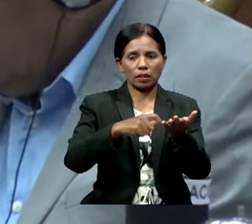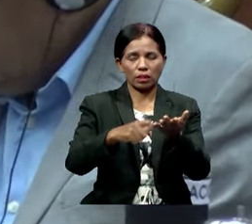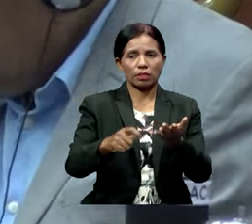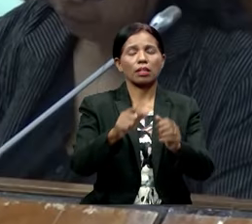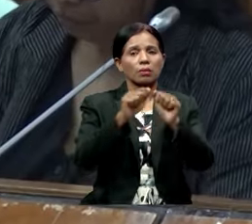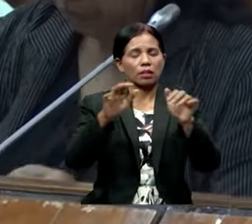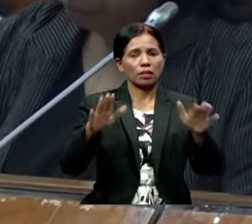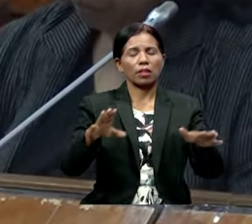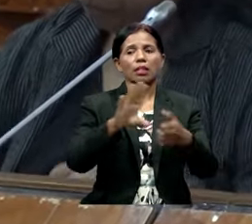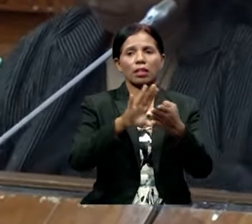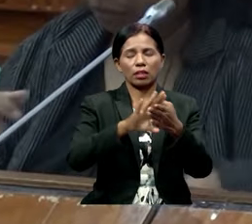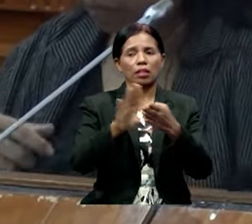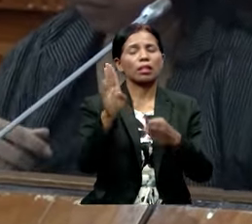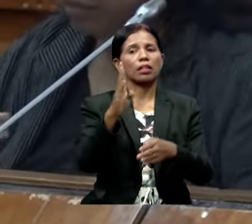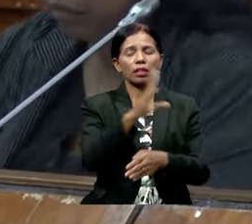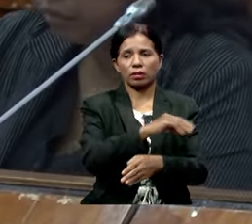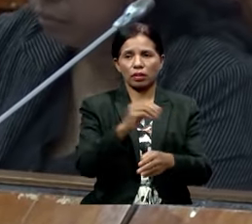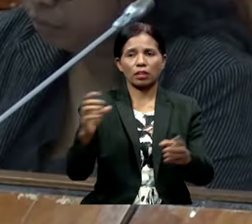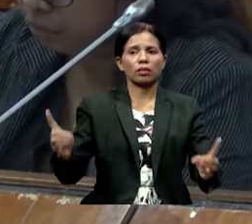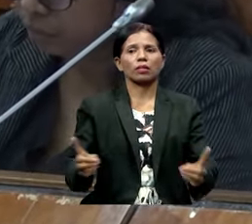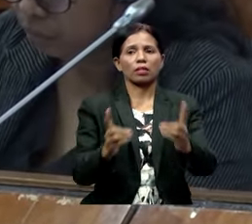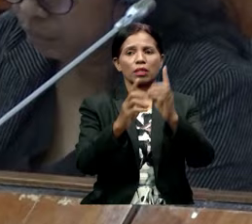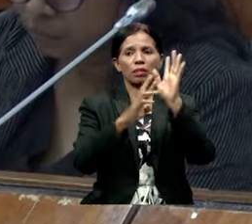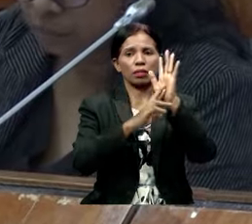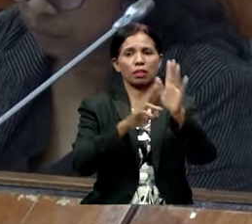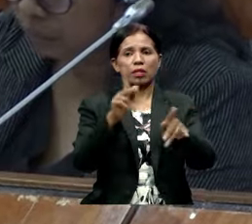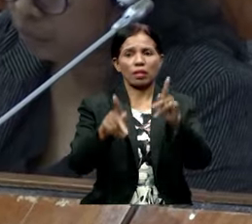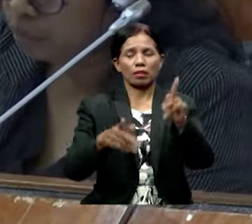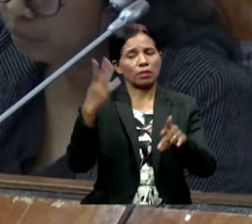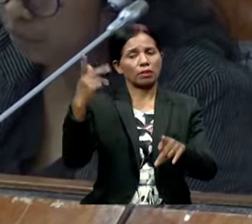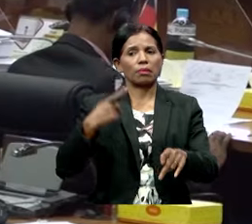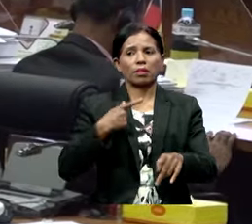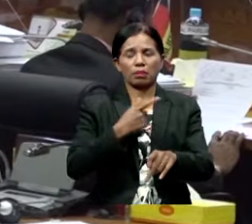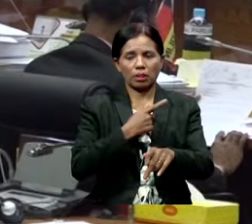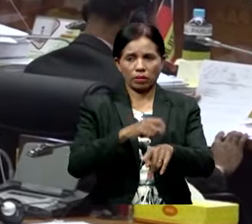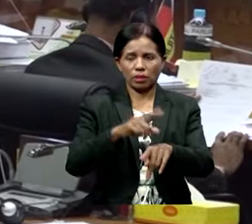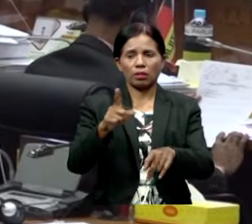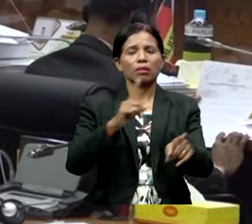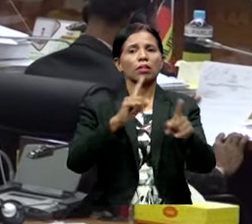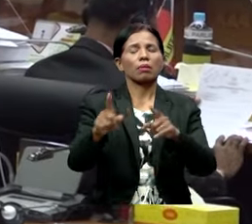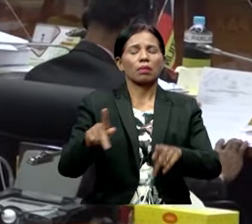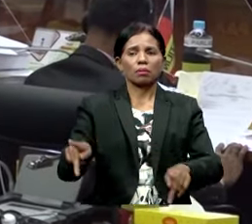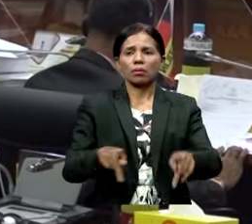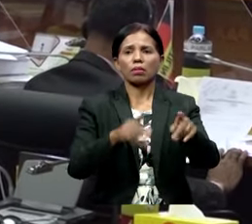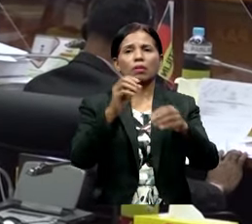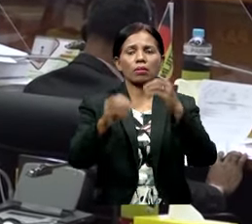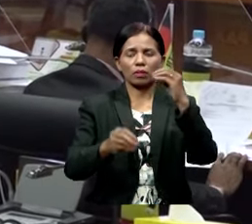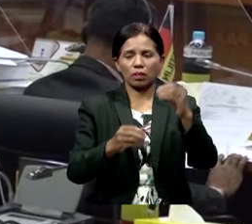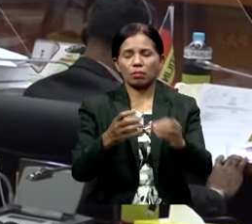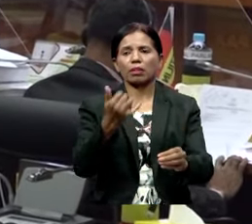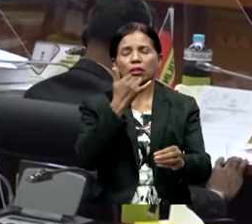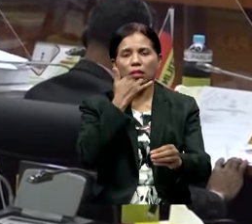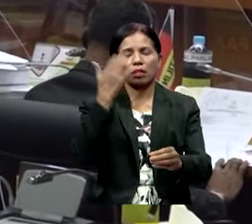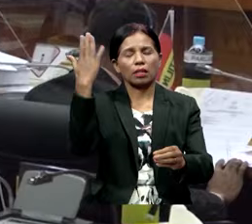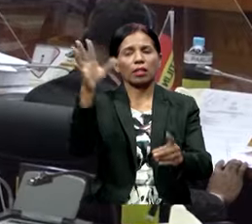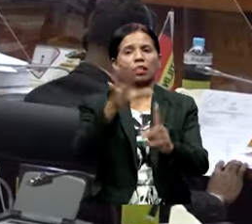Administração Eleitoral, Terça, né? A Sorumalo, o representante povo e o Parlamento Nacional, vou clarificar para o público quando a falha não acontece e a